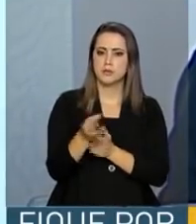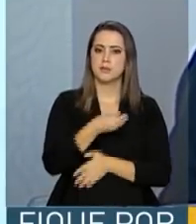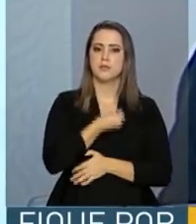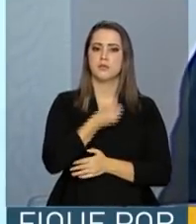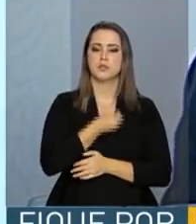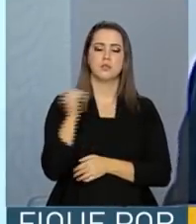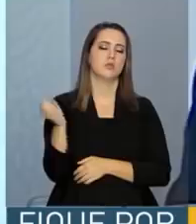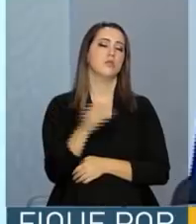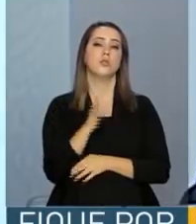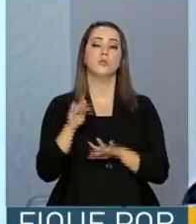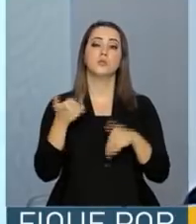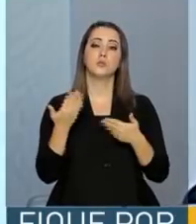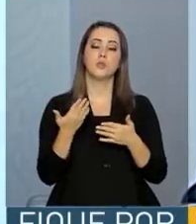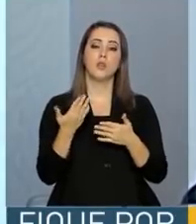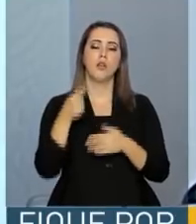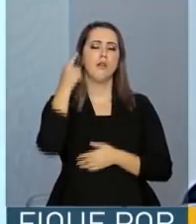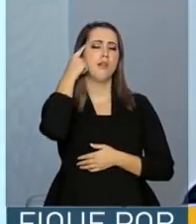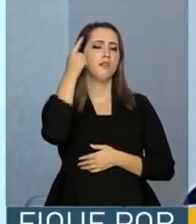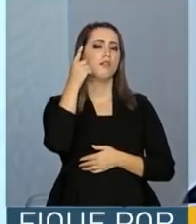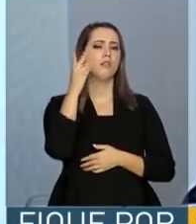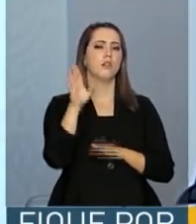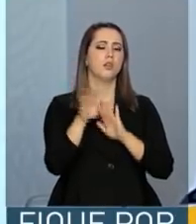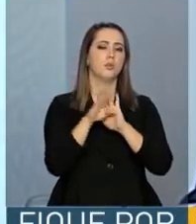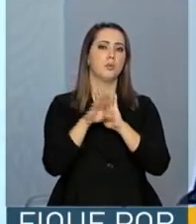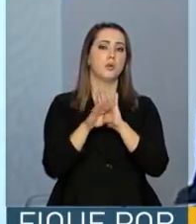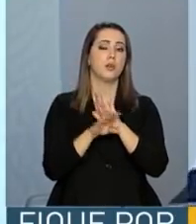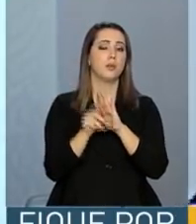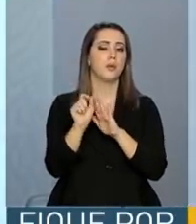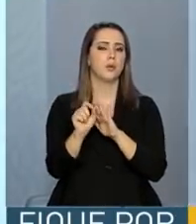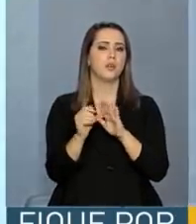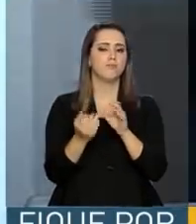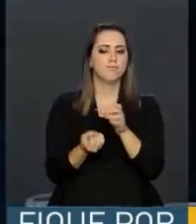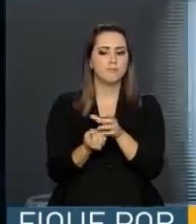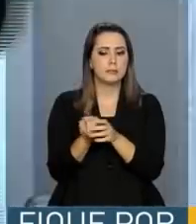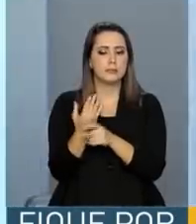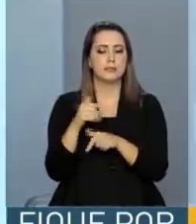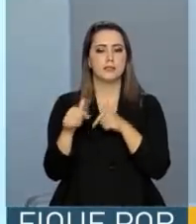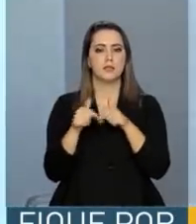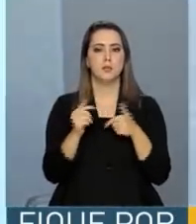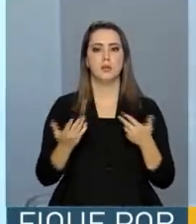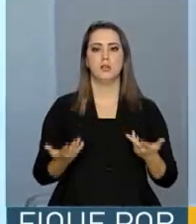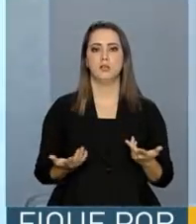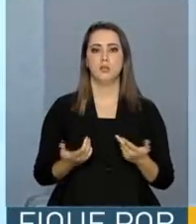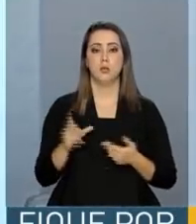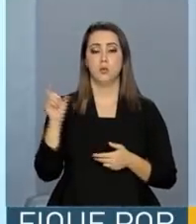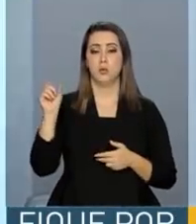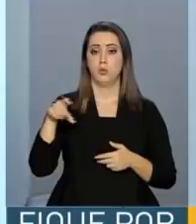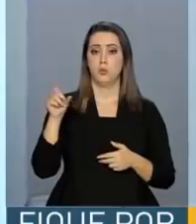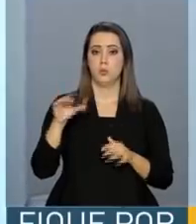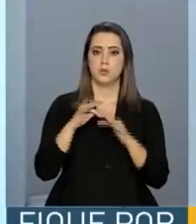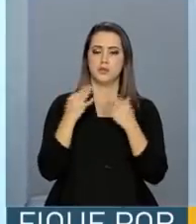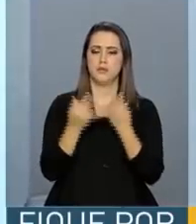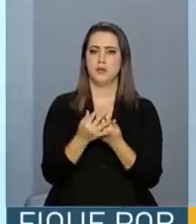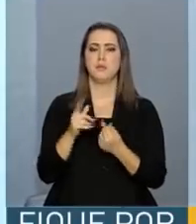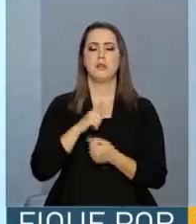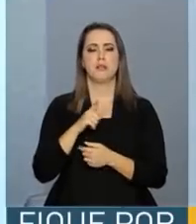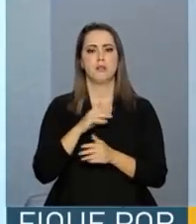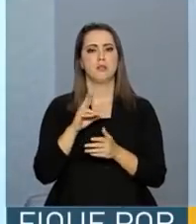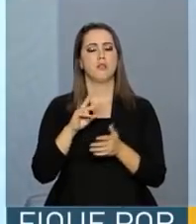né a idéia do progredir é exatamente resto ou seja o bolsa família ele pode ter um significado